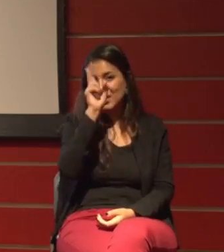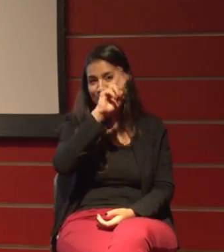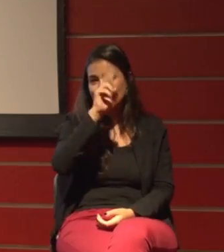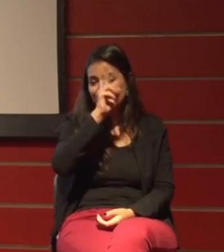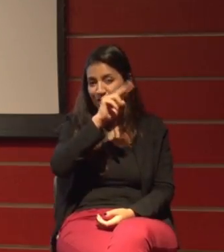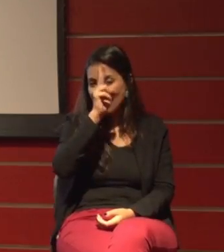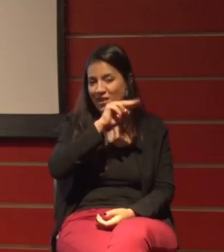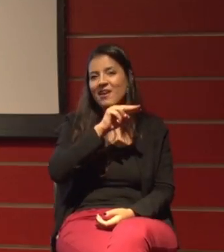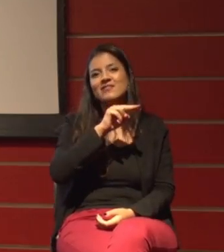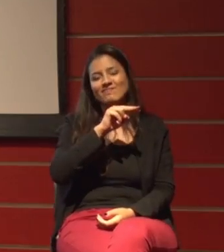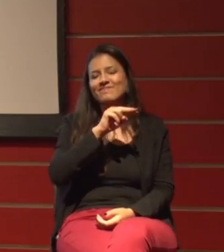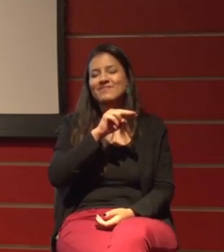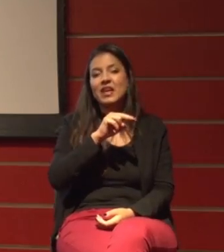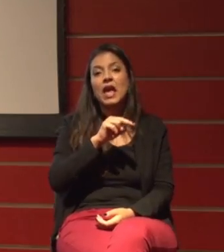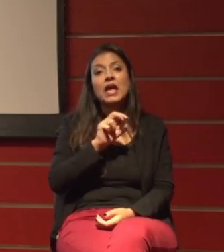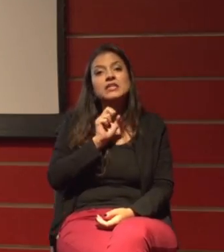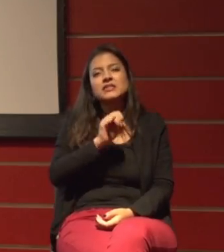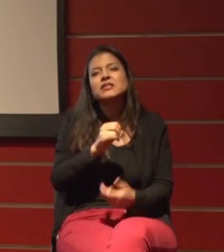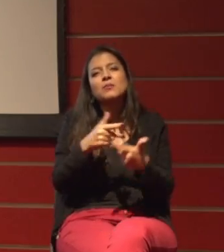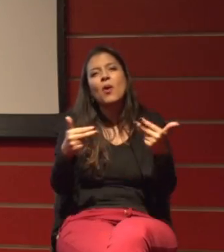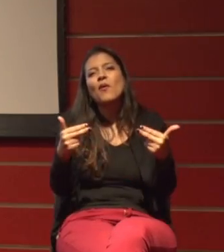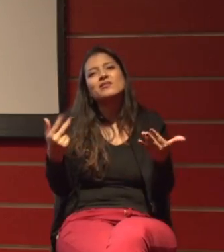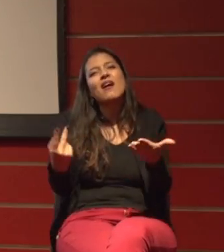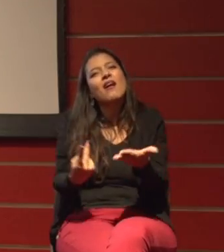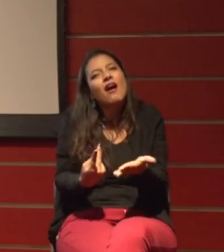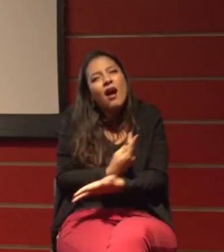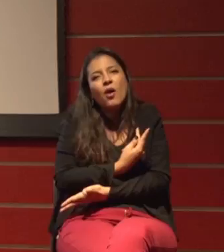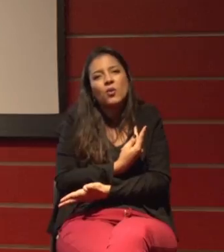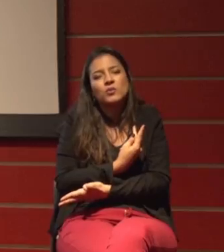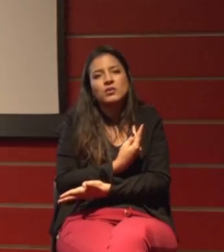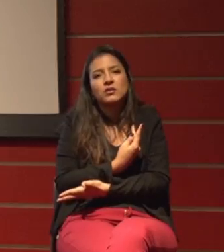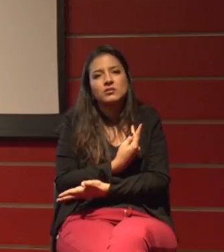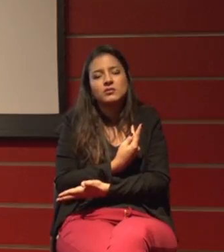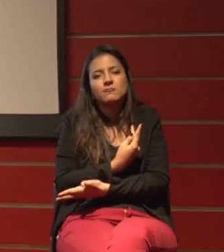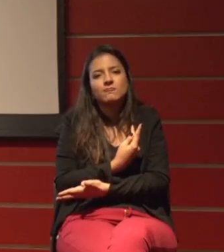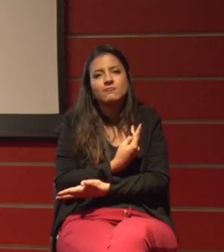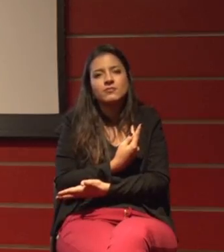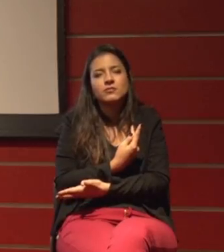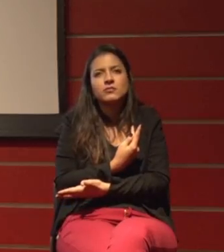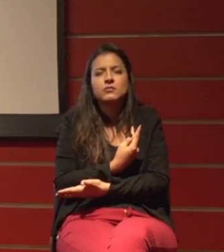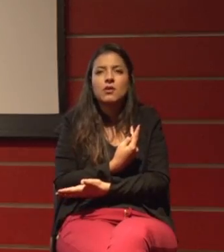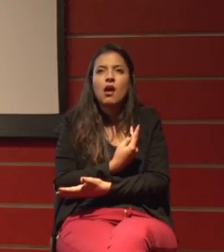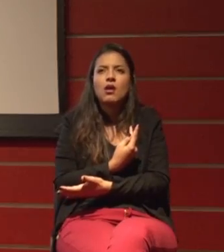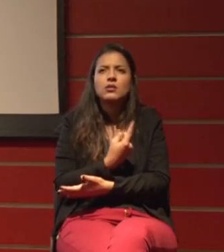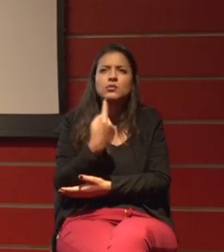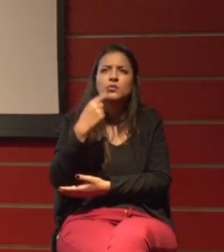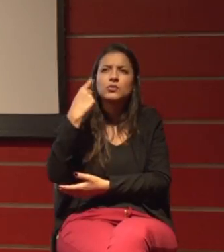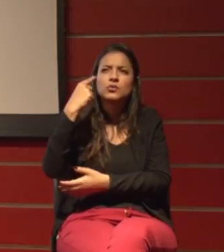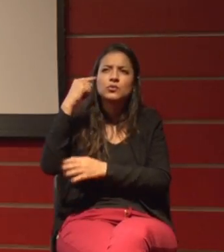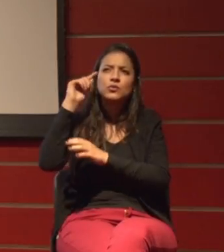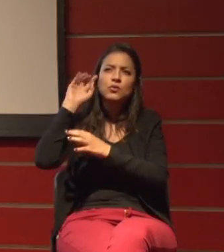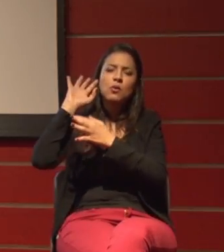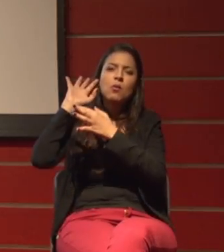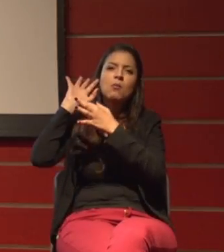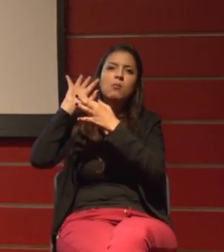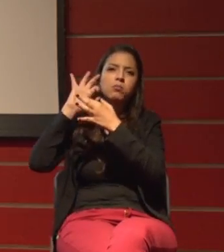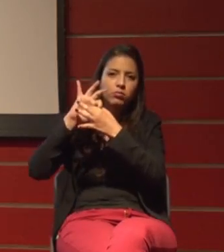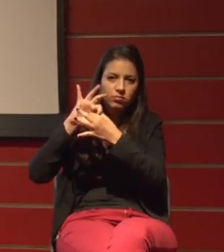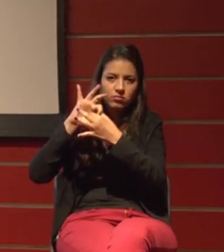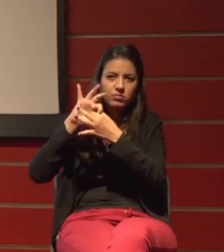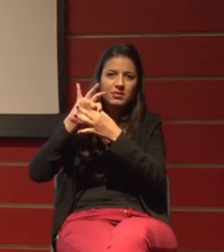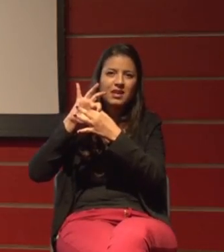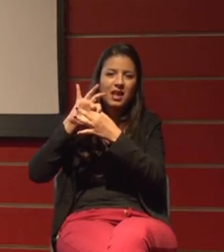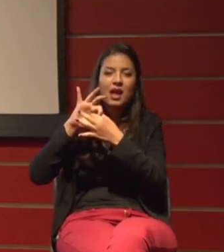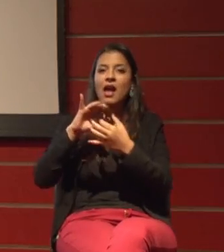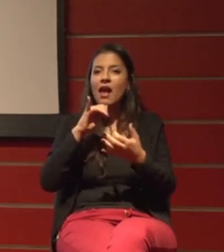ela seja quando um um algo que acontece aqui te volta faz você te puxa né